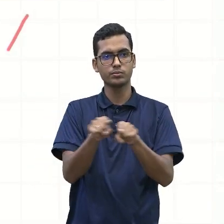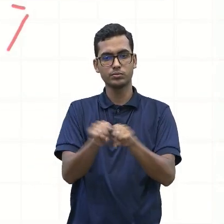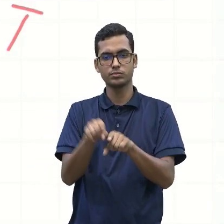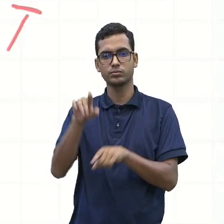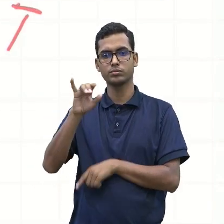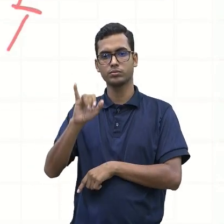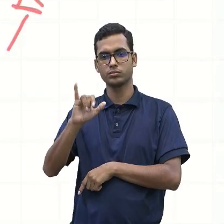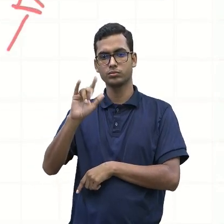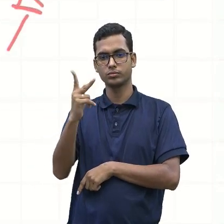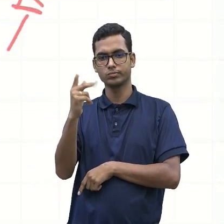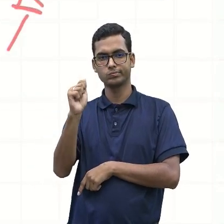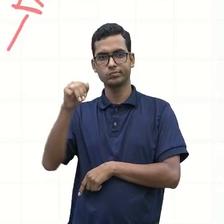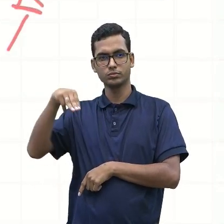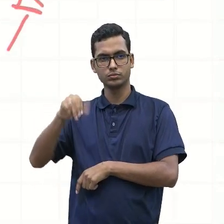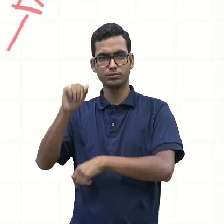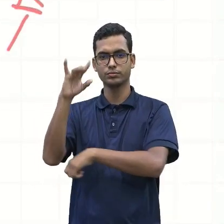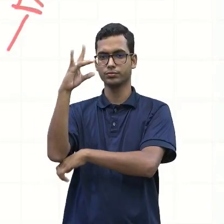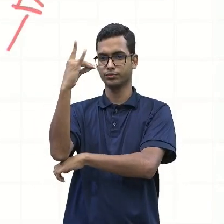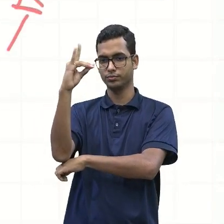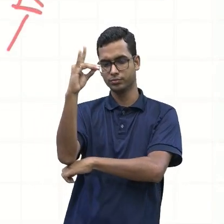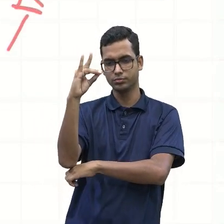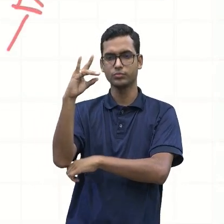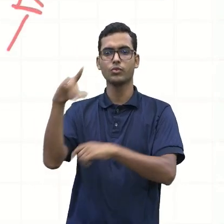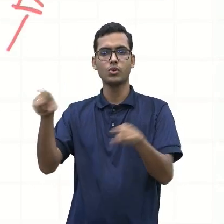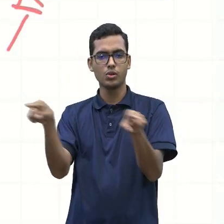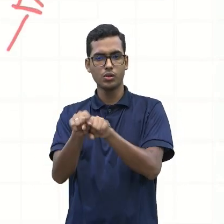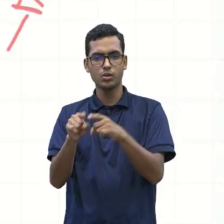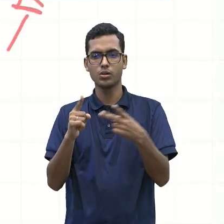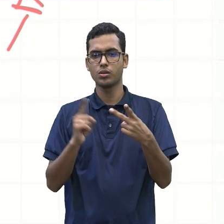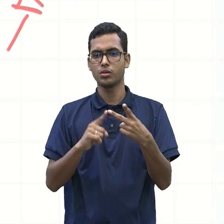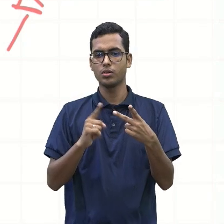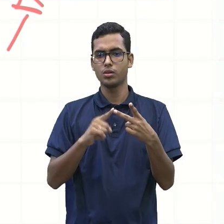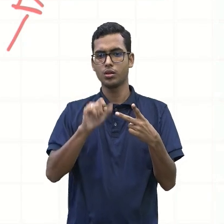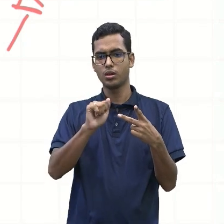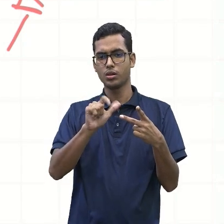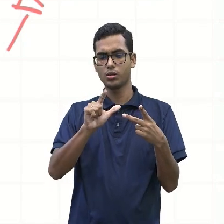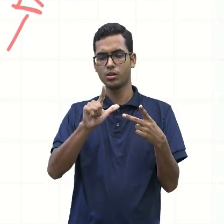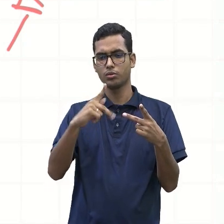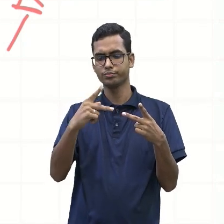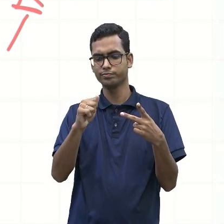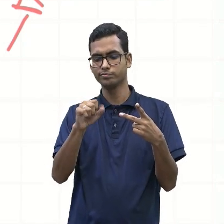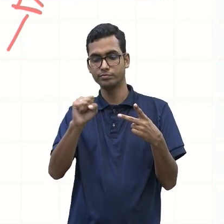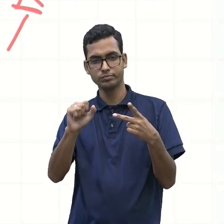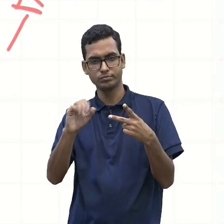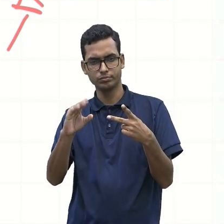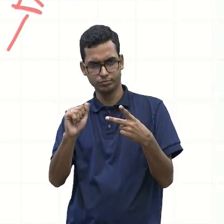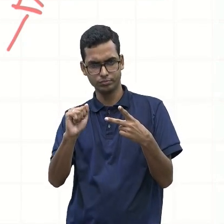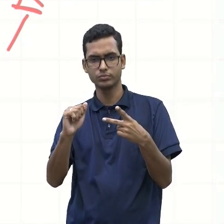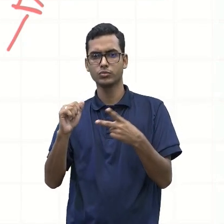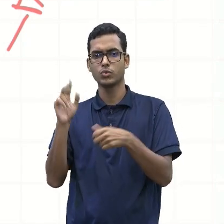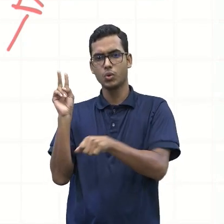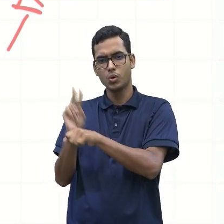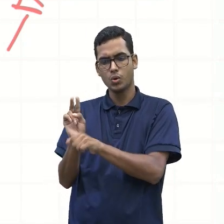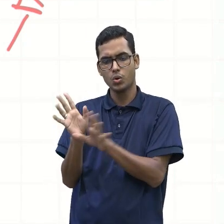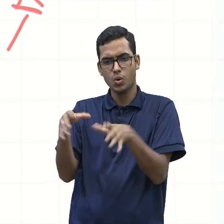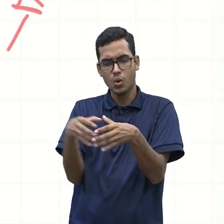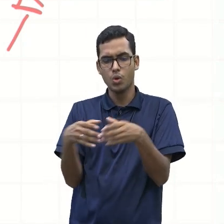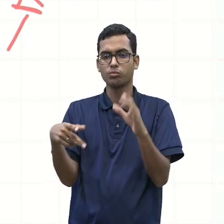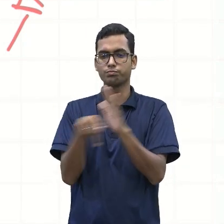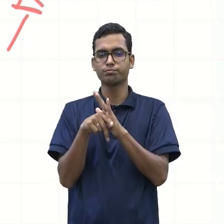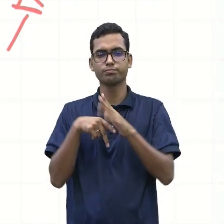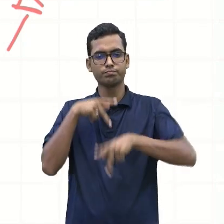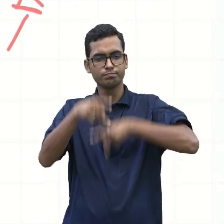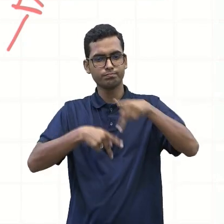a alpaca, que eram animais domesticados pelos incas. E um sistema de escrita e